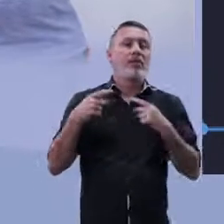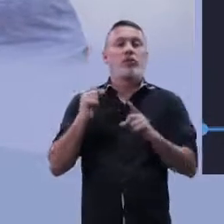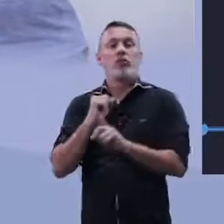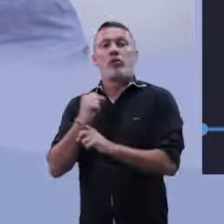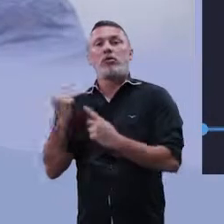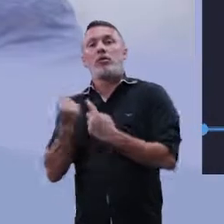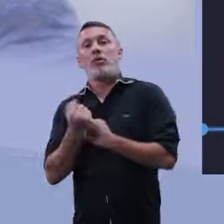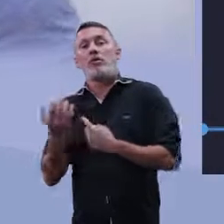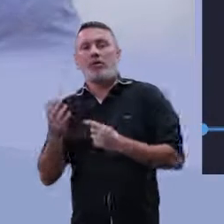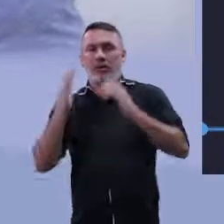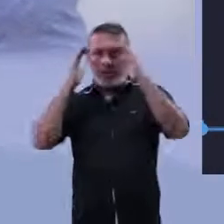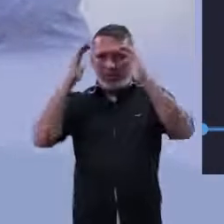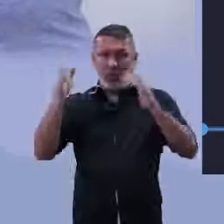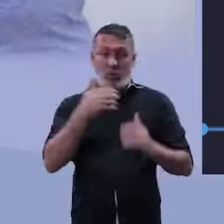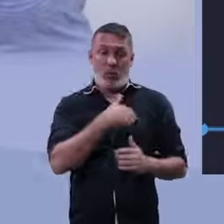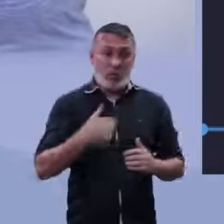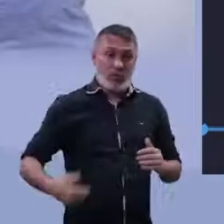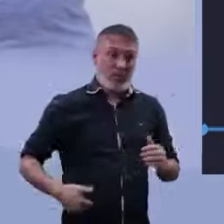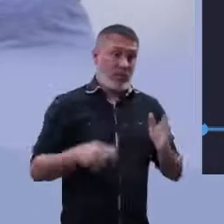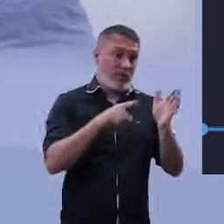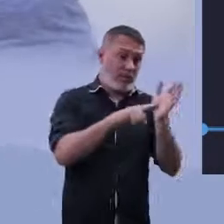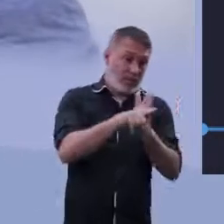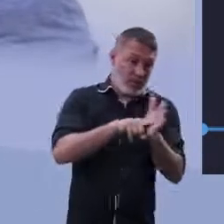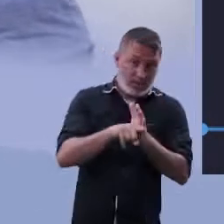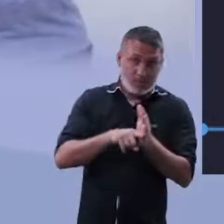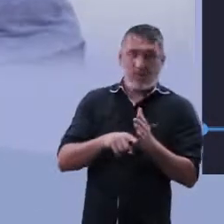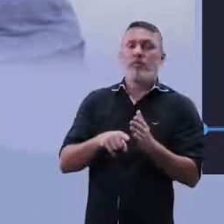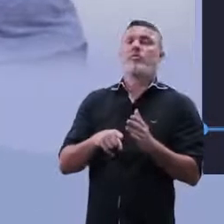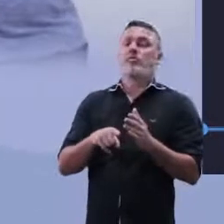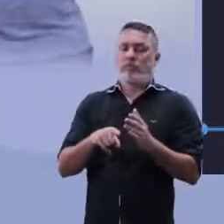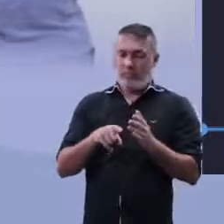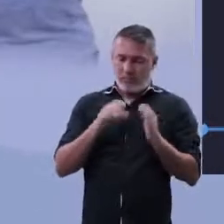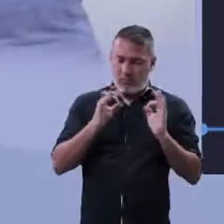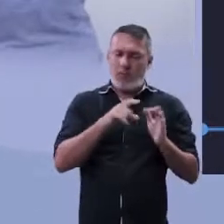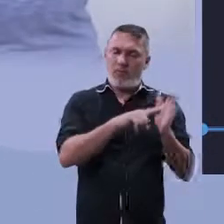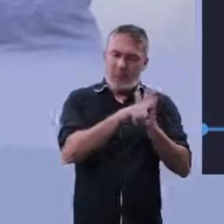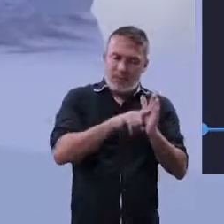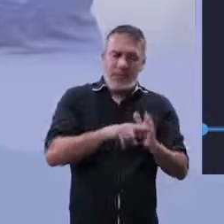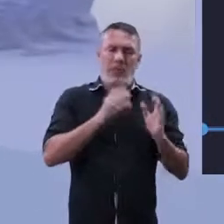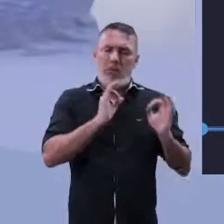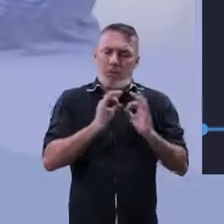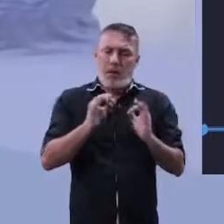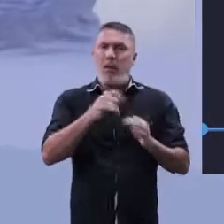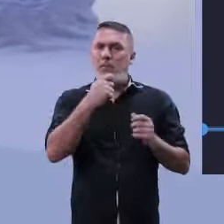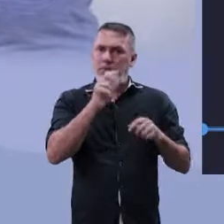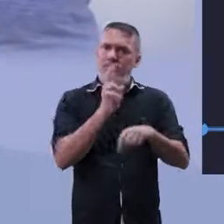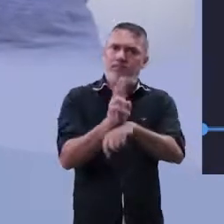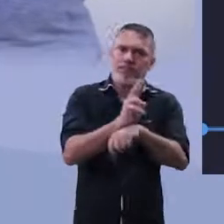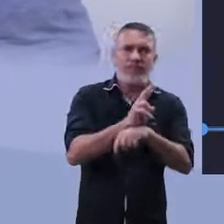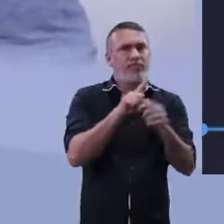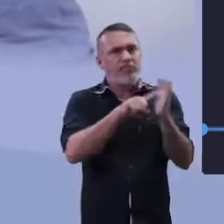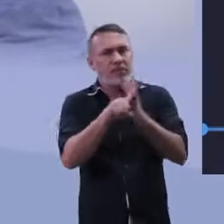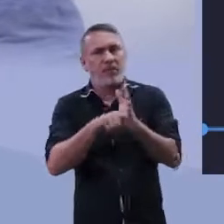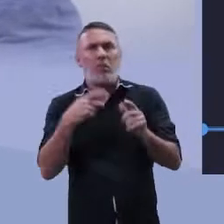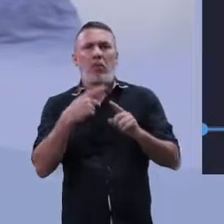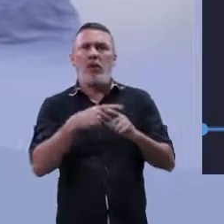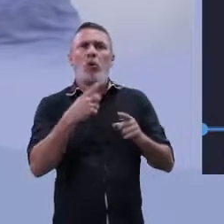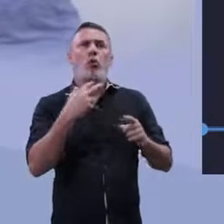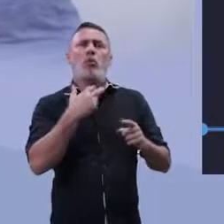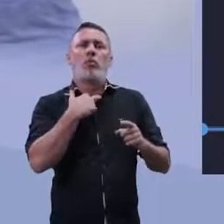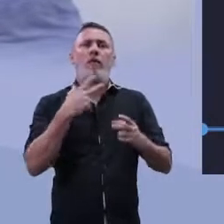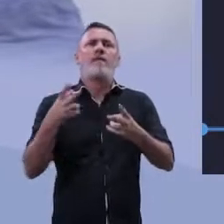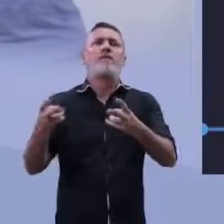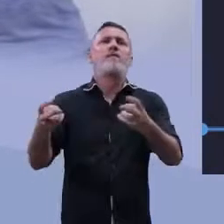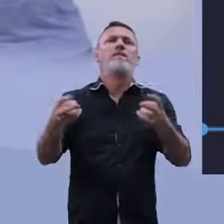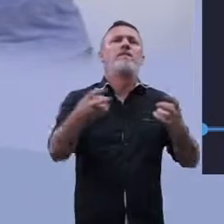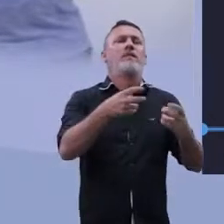para a sociedade? Respeitar. Fim. O governo vai fiscalizar, o governo precisa fiscalizar para que não tenha mão de obra,